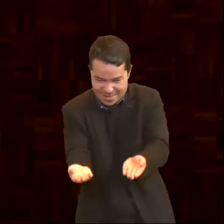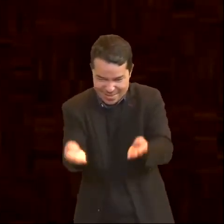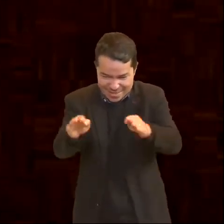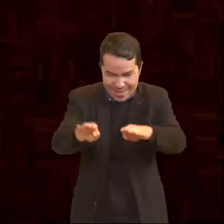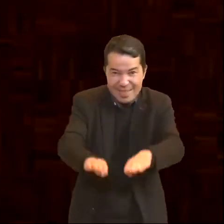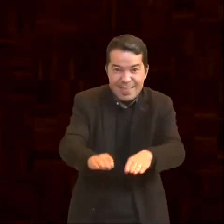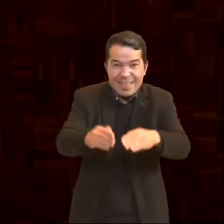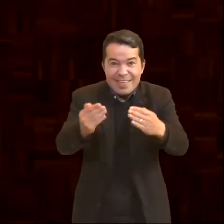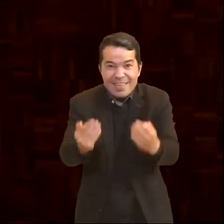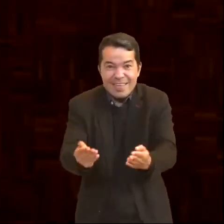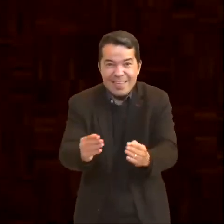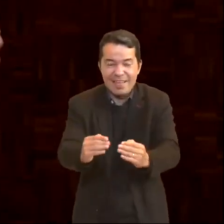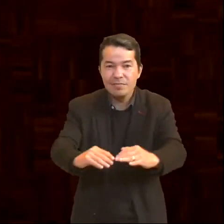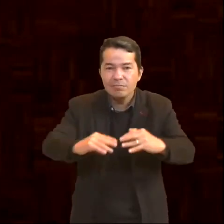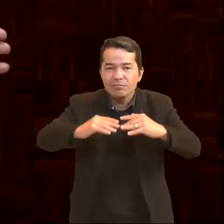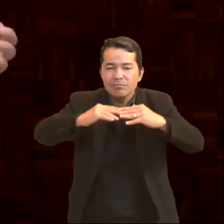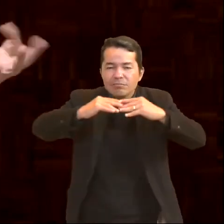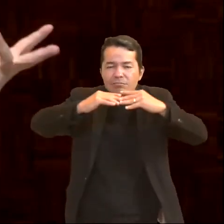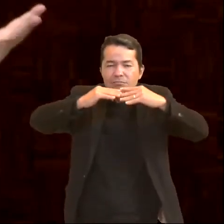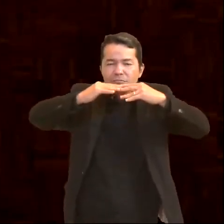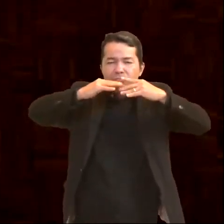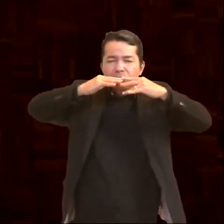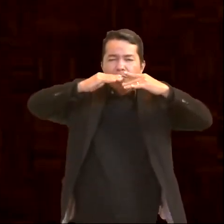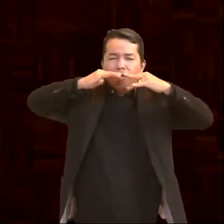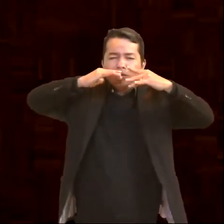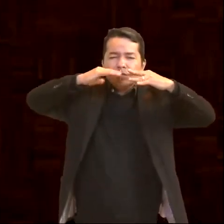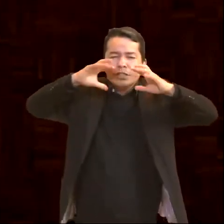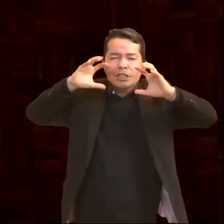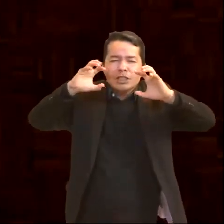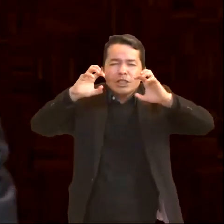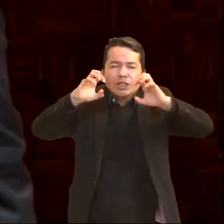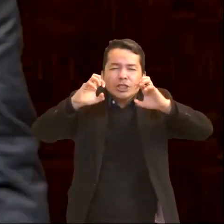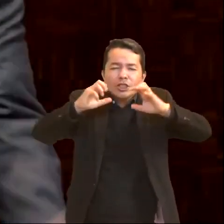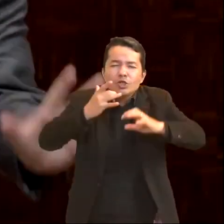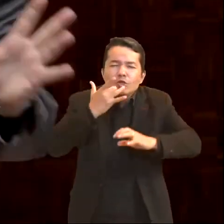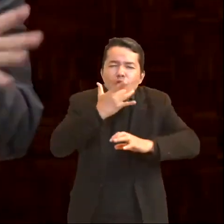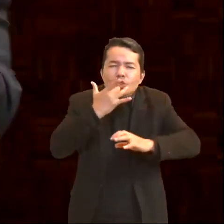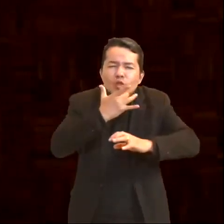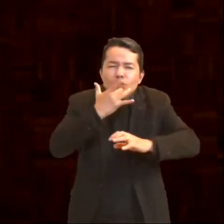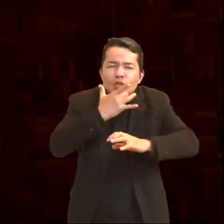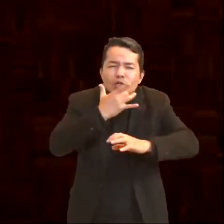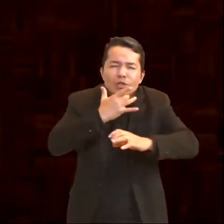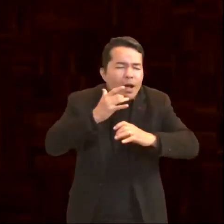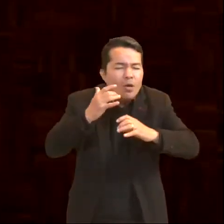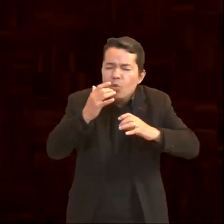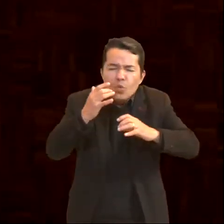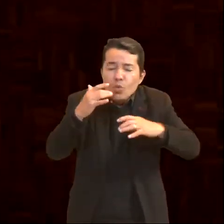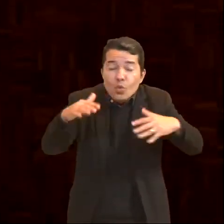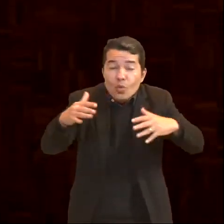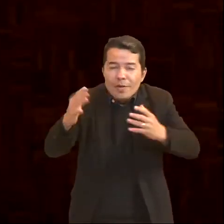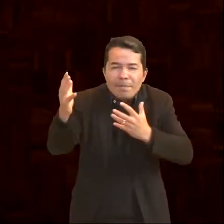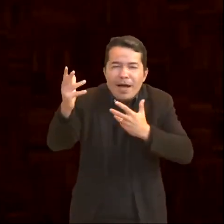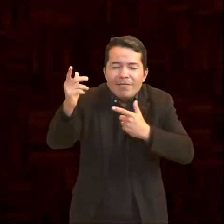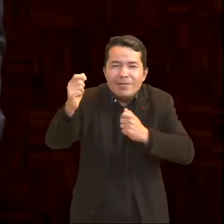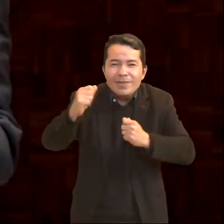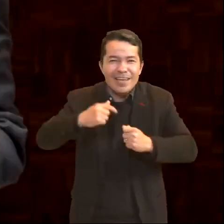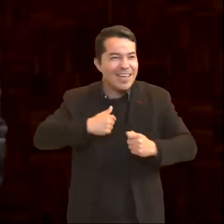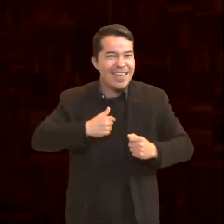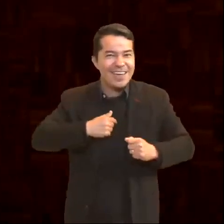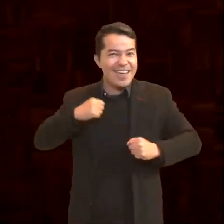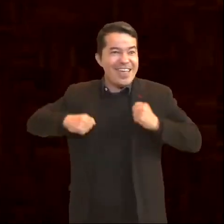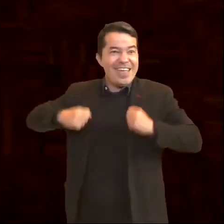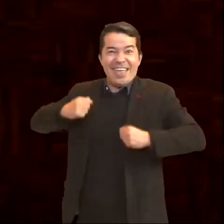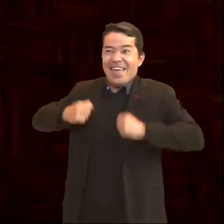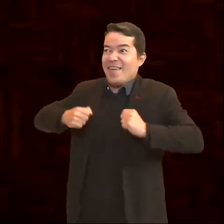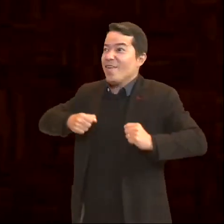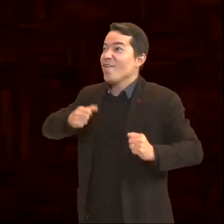Aquele cheirinho daquele pãozinho que vai torrando com manteiga, assim. E eu ia chegando, a vovó estava fazendo aquilo, eu já falei, vovó, vim